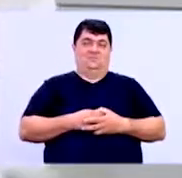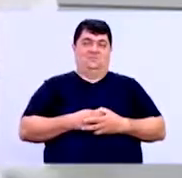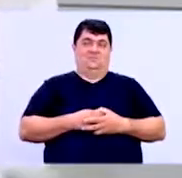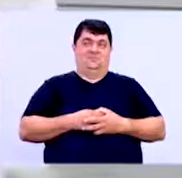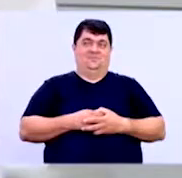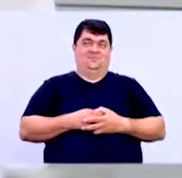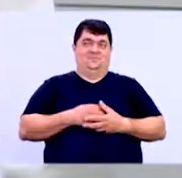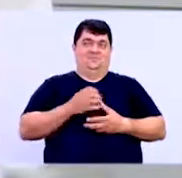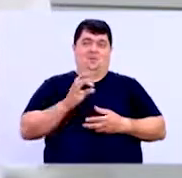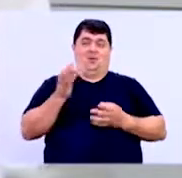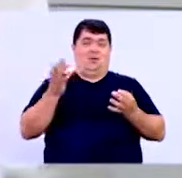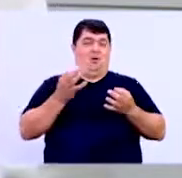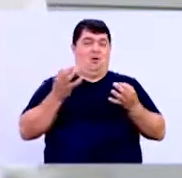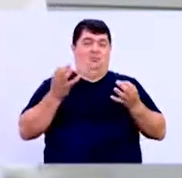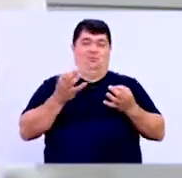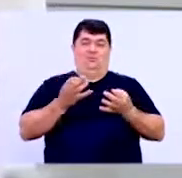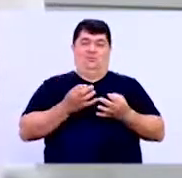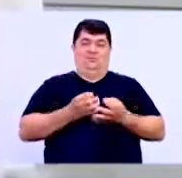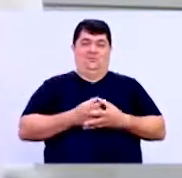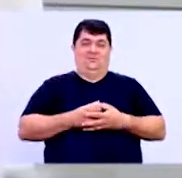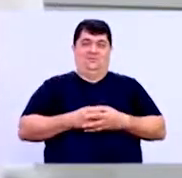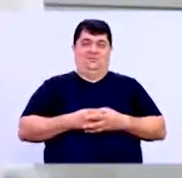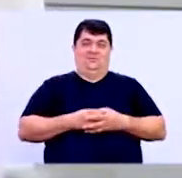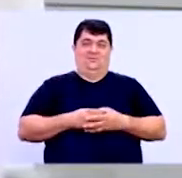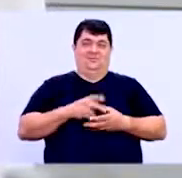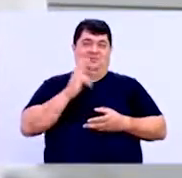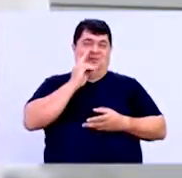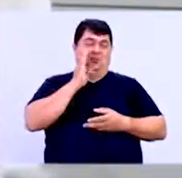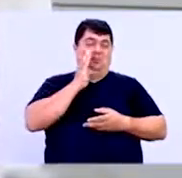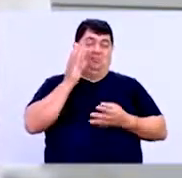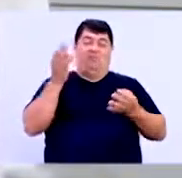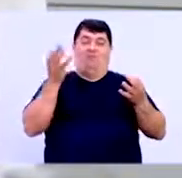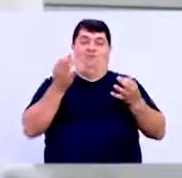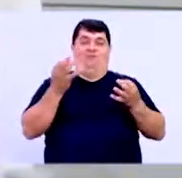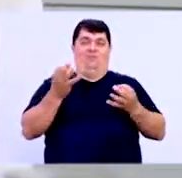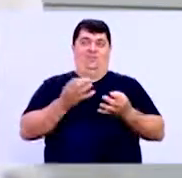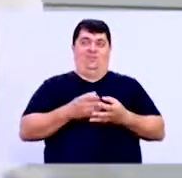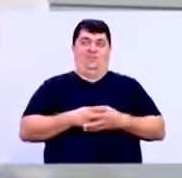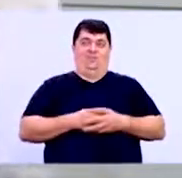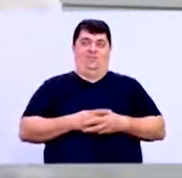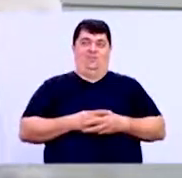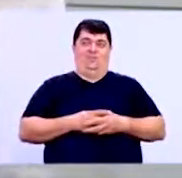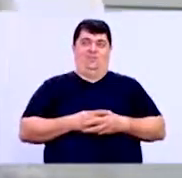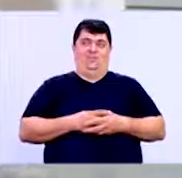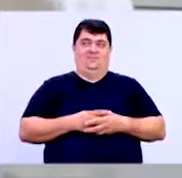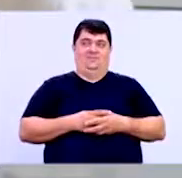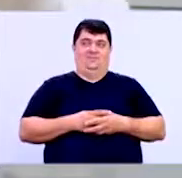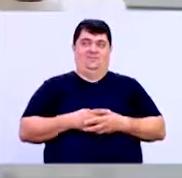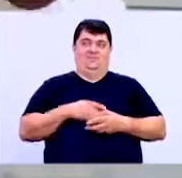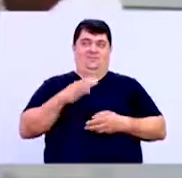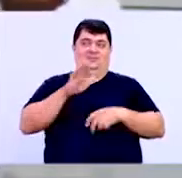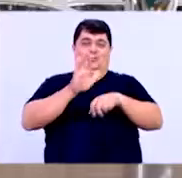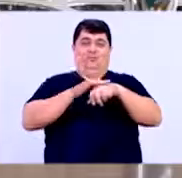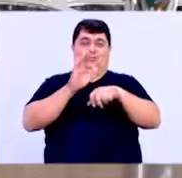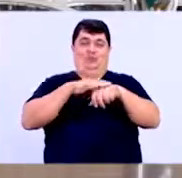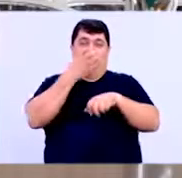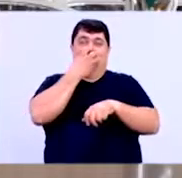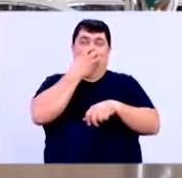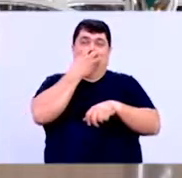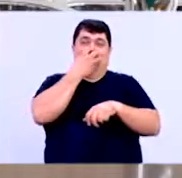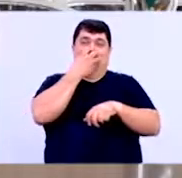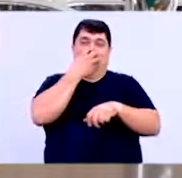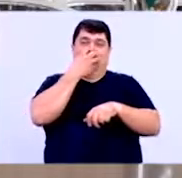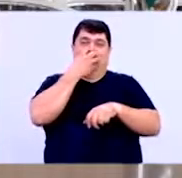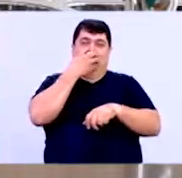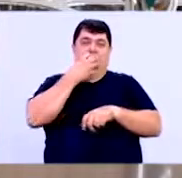Tá maravilhoso esse vatapá. Oi? Chama os cachorros!